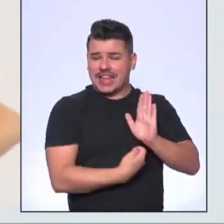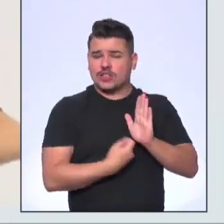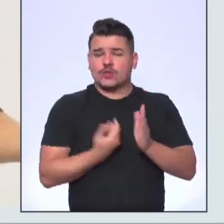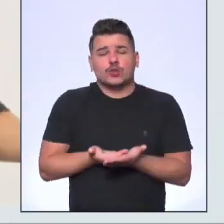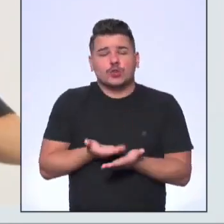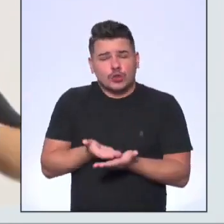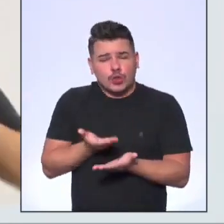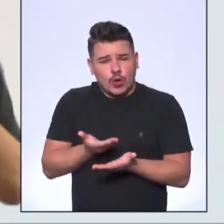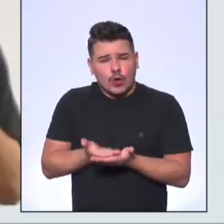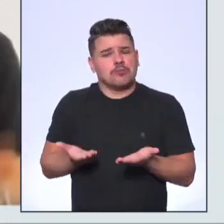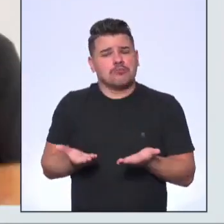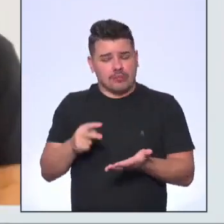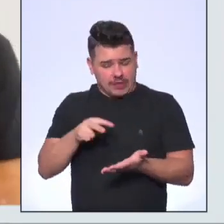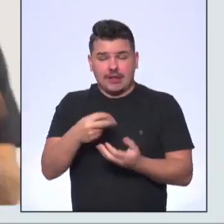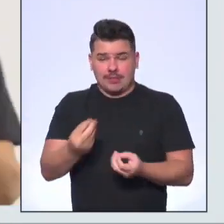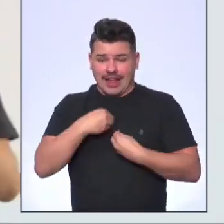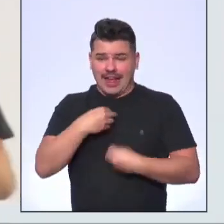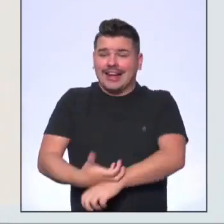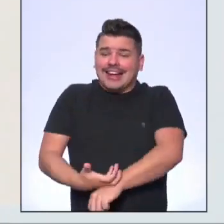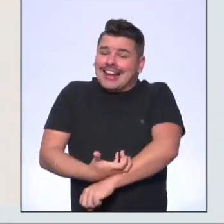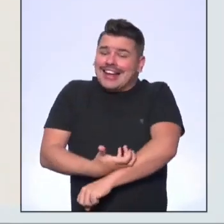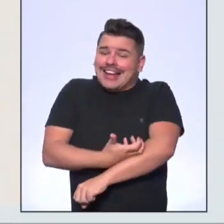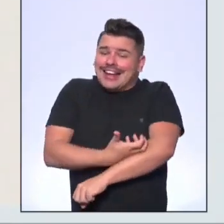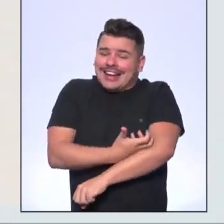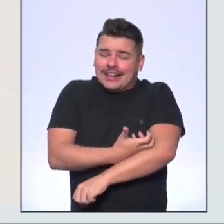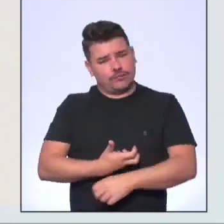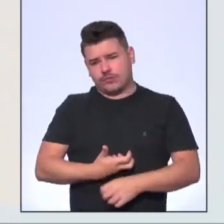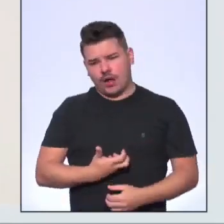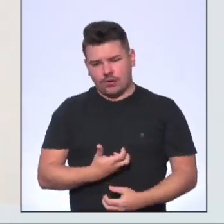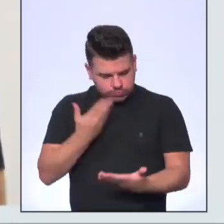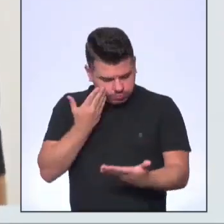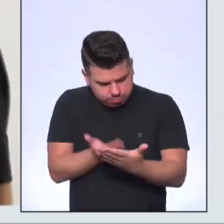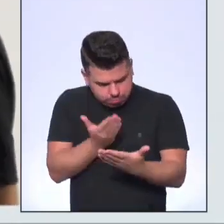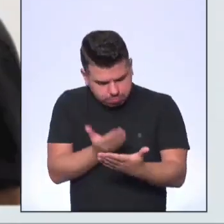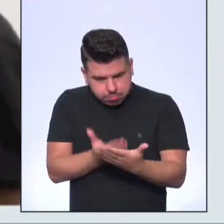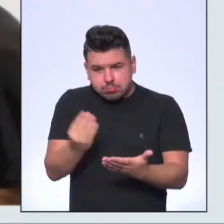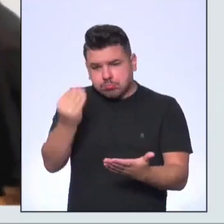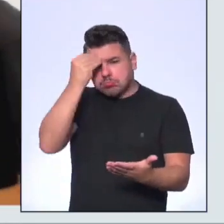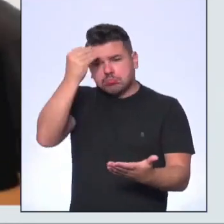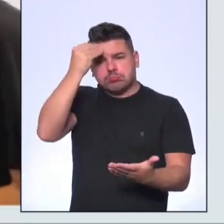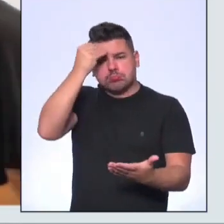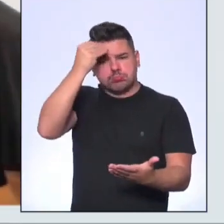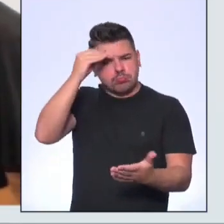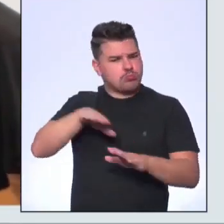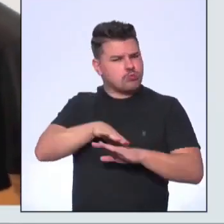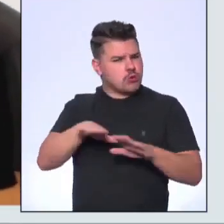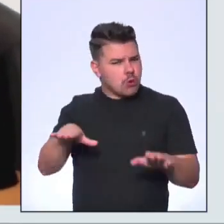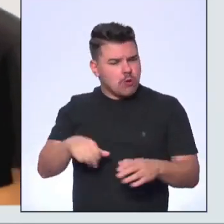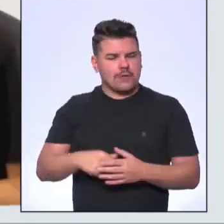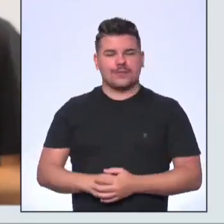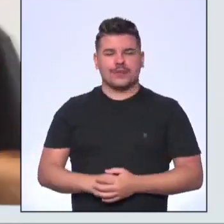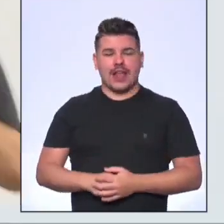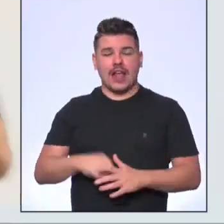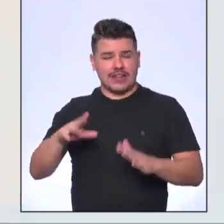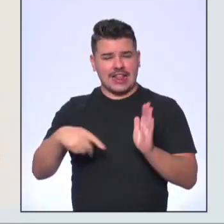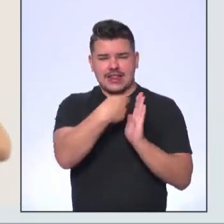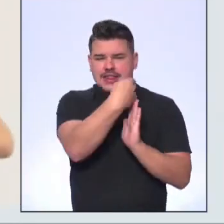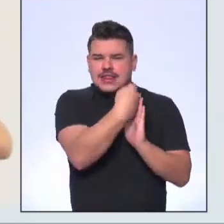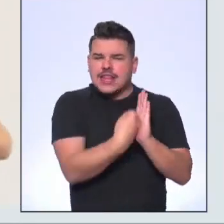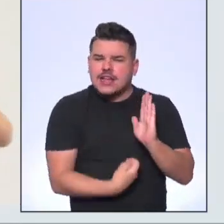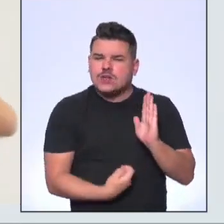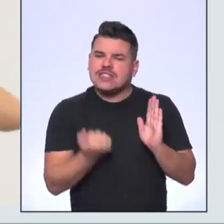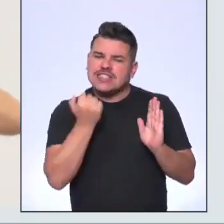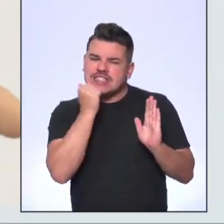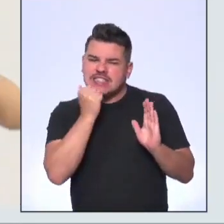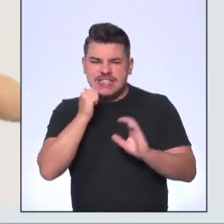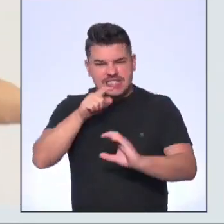objetivo pedagógico, é ensinar primordialmente. Um texto científico, né? Um texto